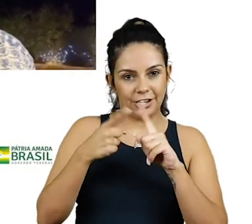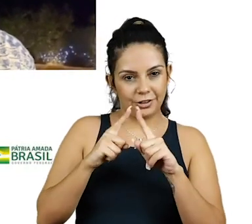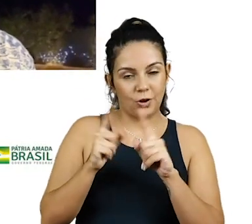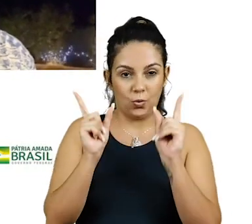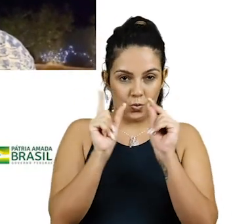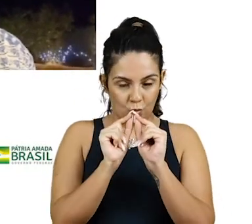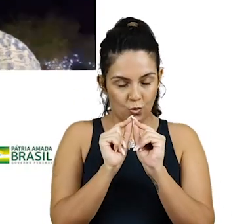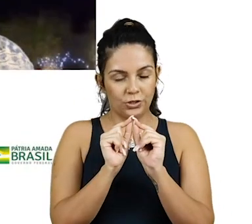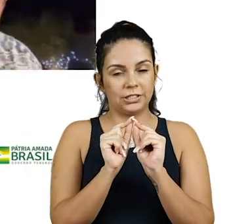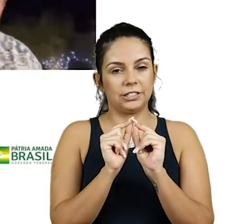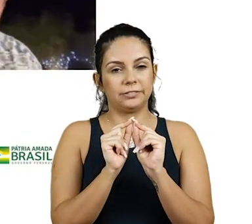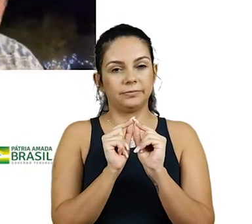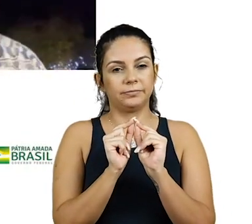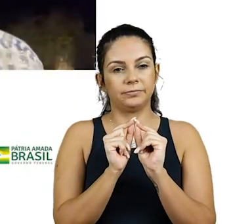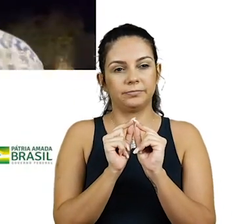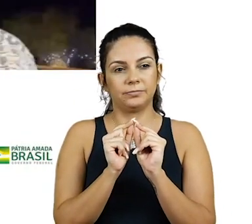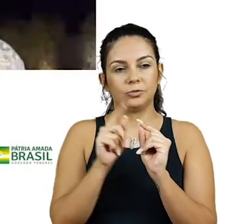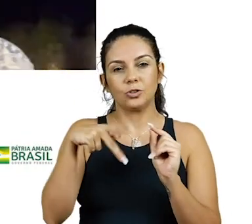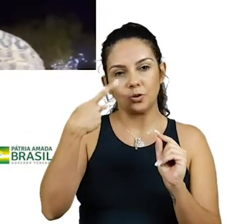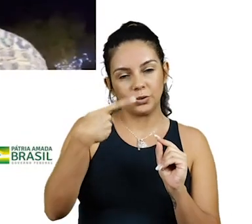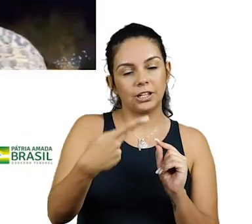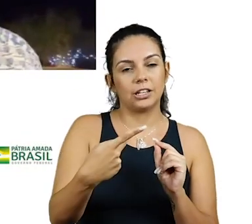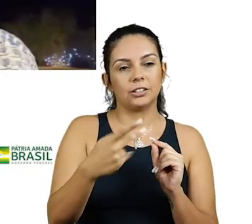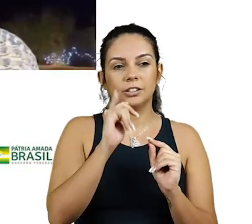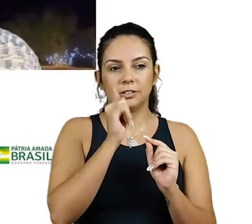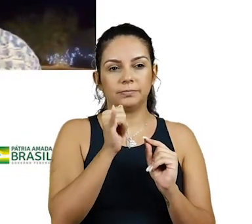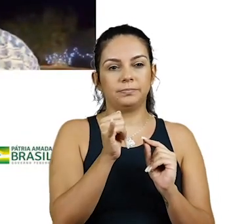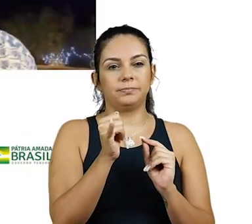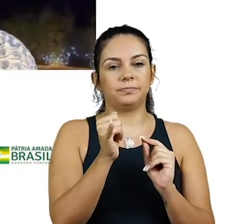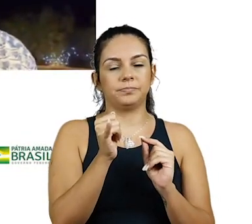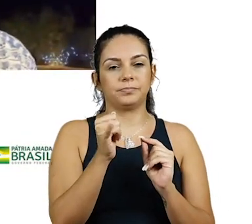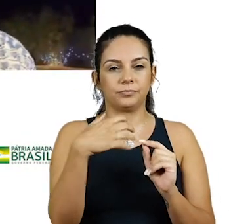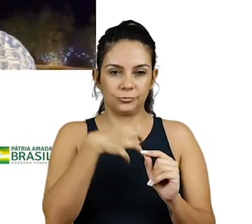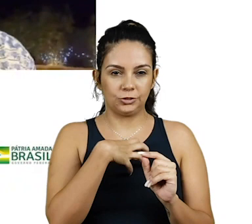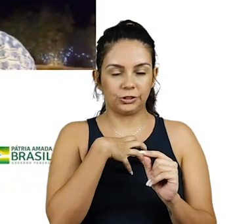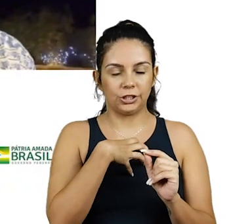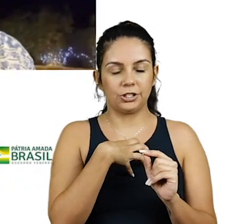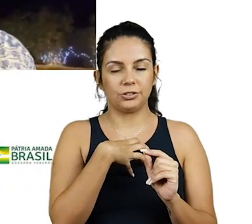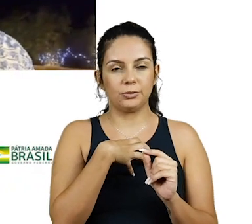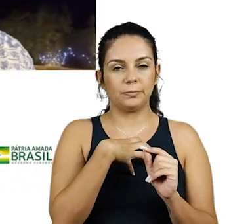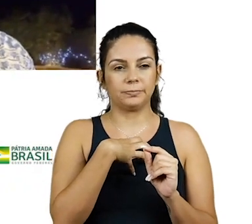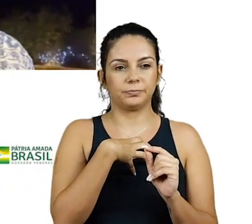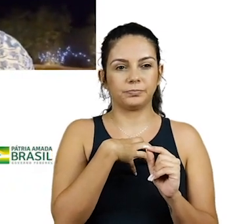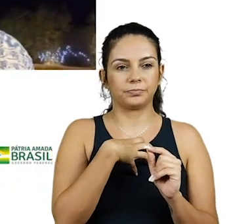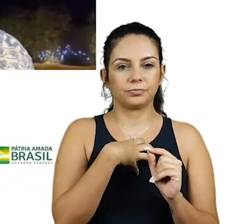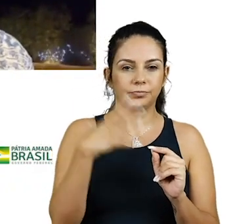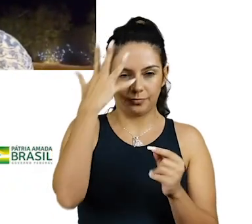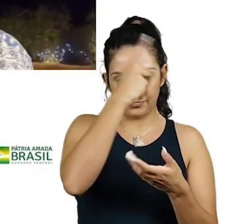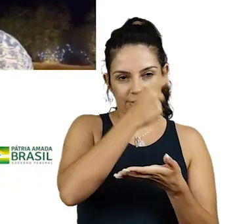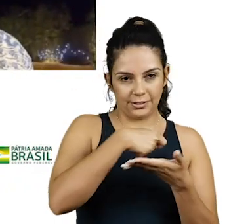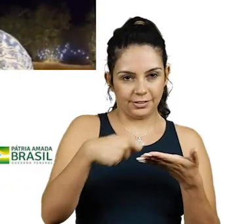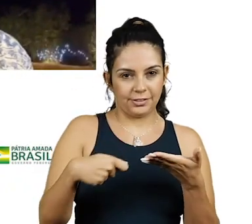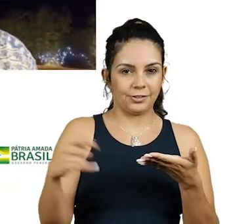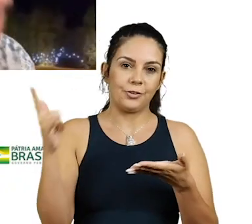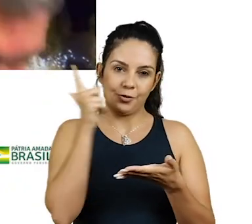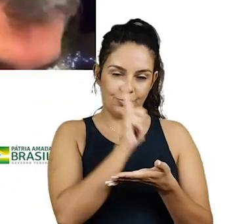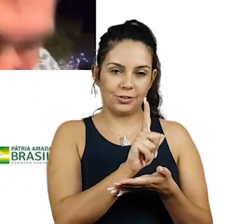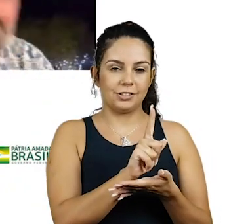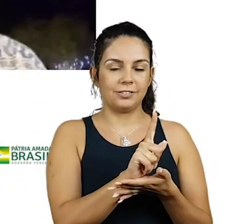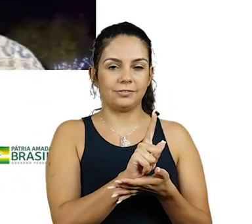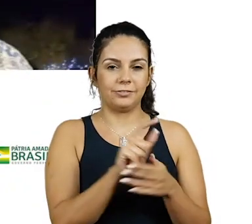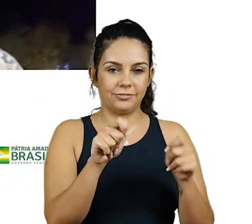Relativamente curta, né, contada com o estilo, com a bela escritura que você